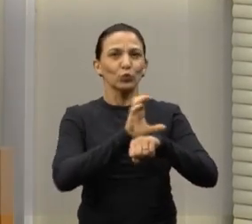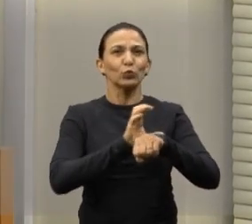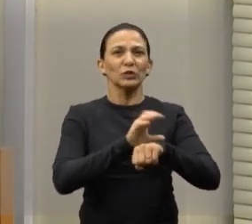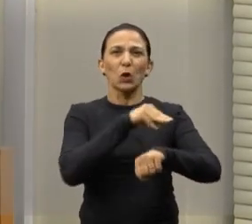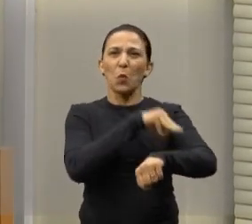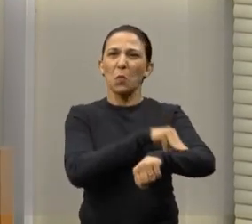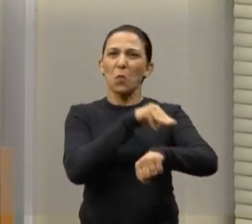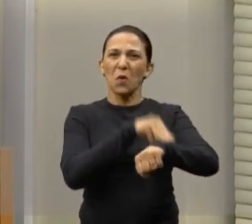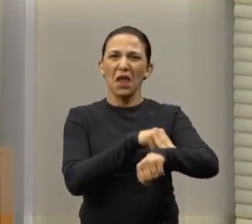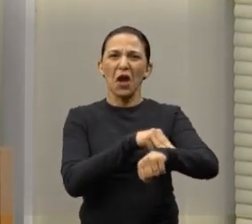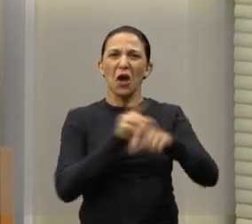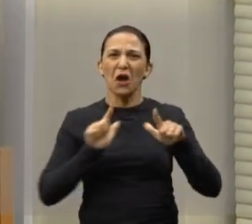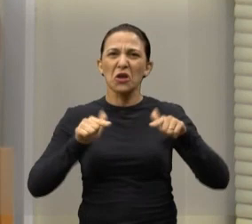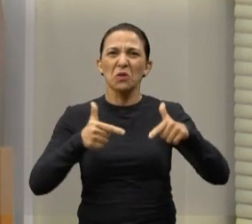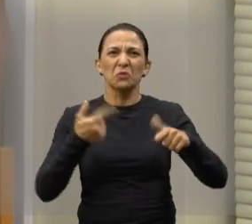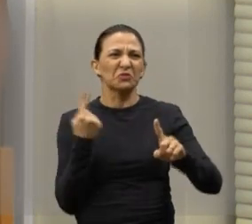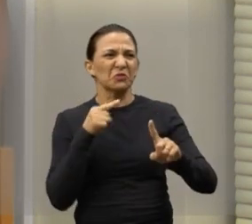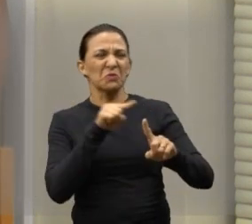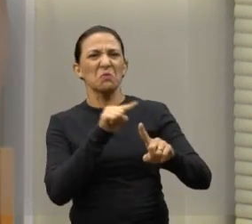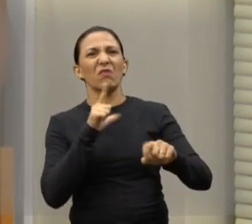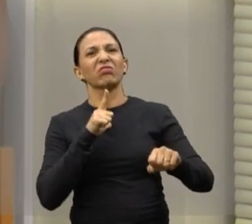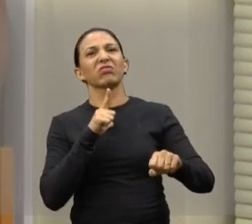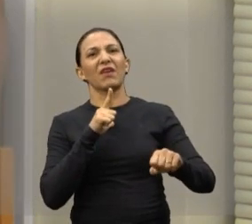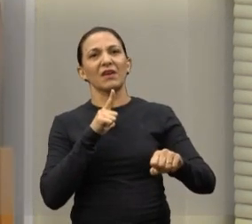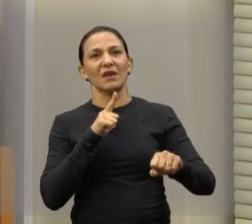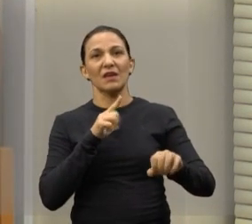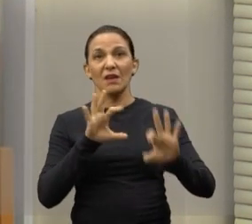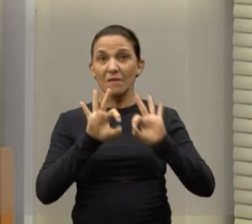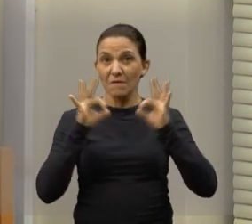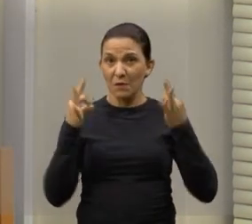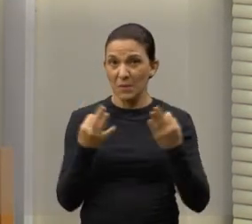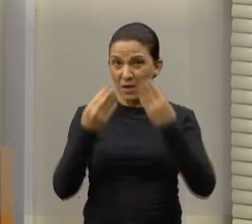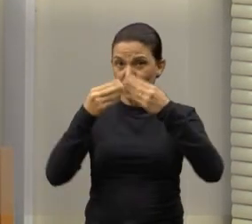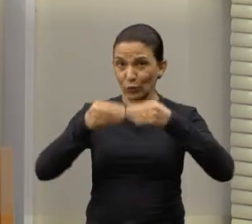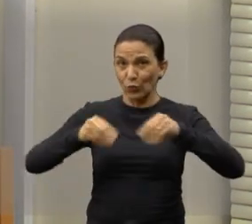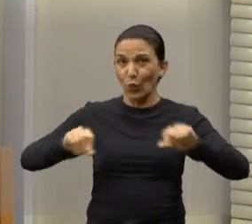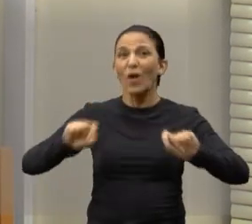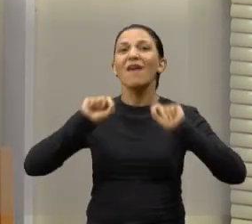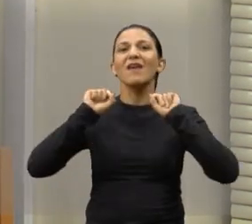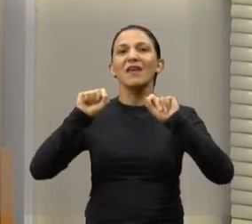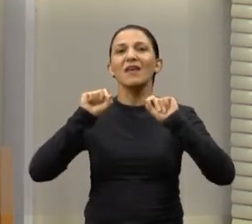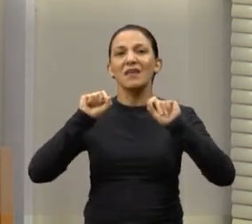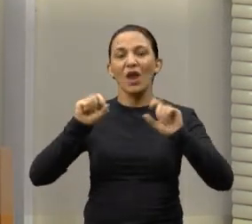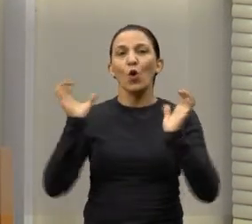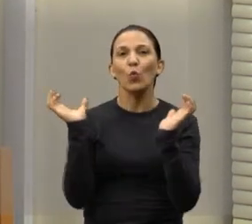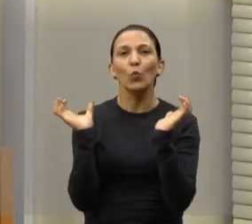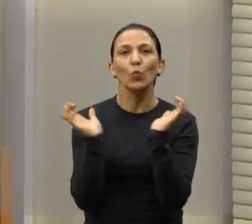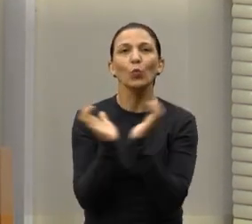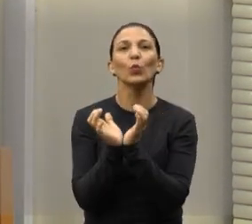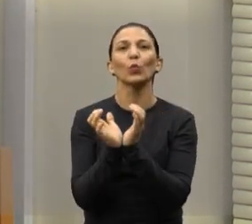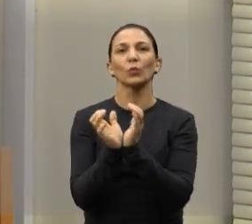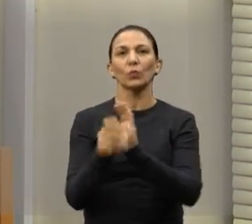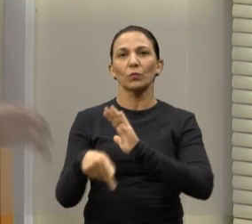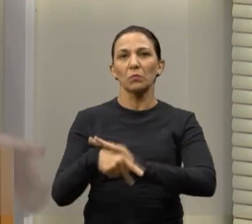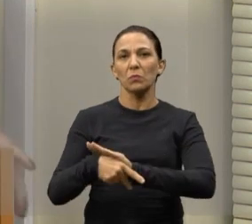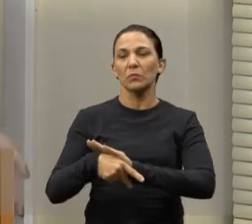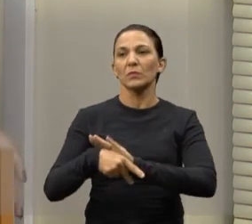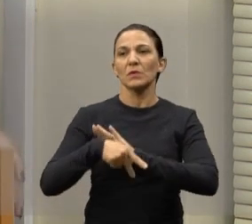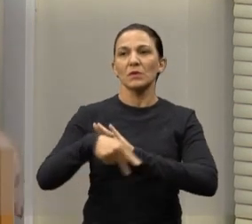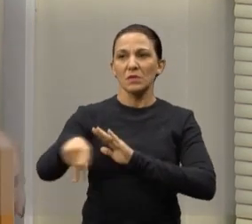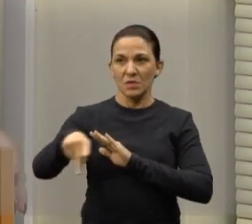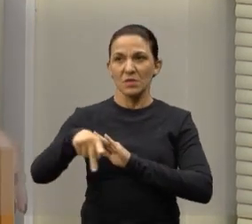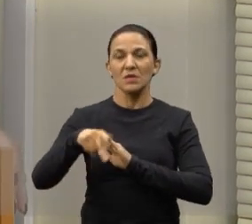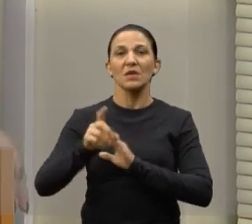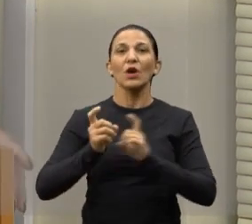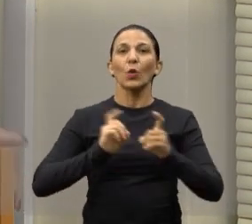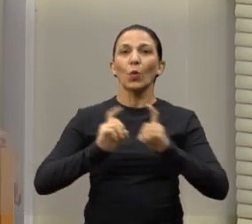que tanto lutam meus caros quem querem destruir as famílias é esse grupo que faz